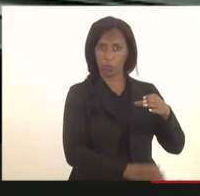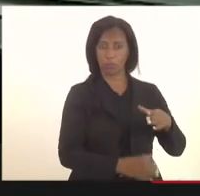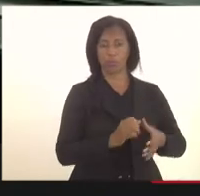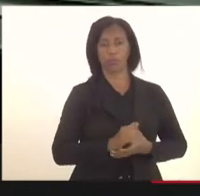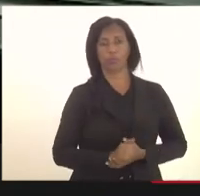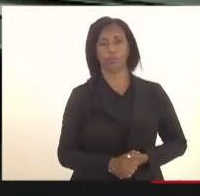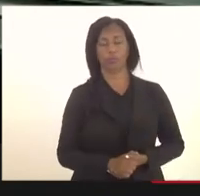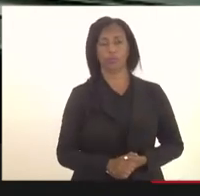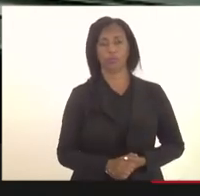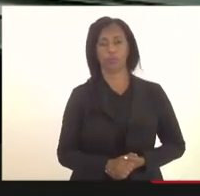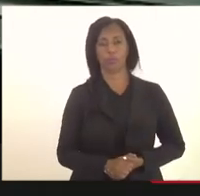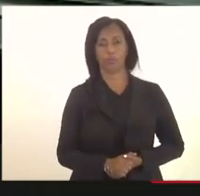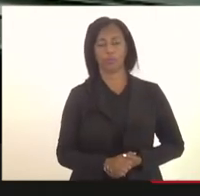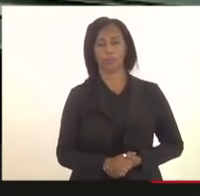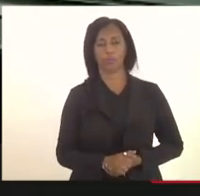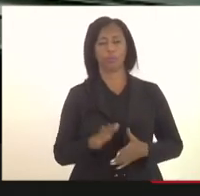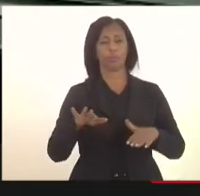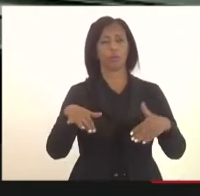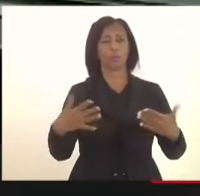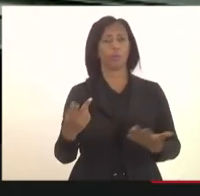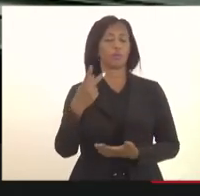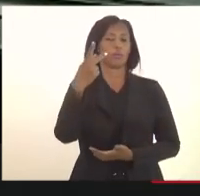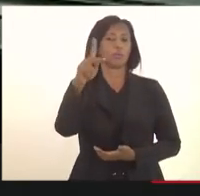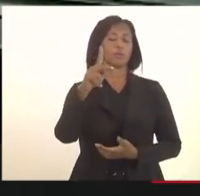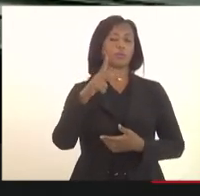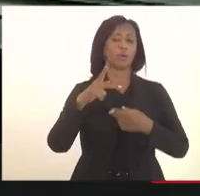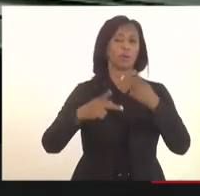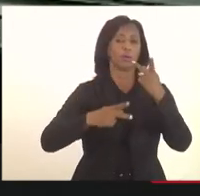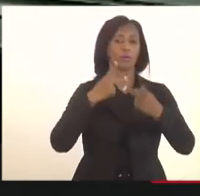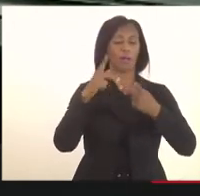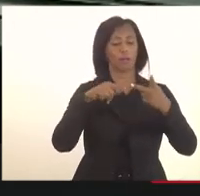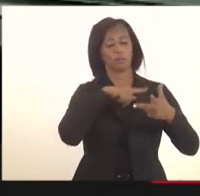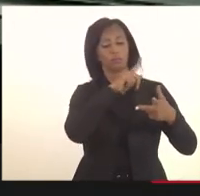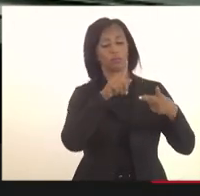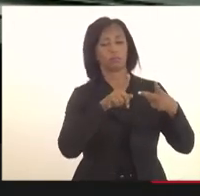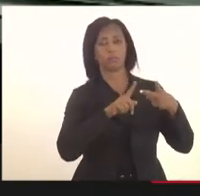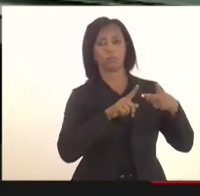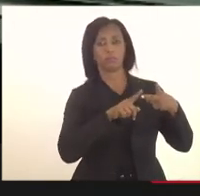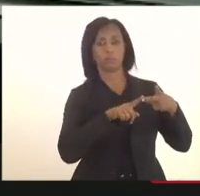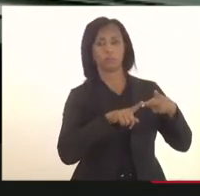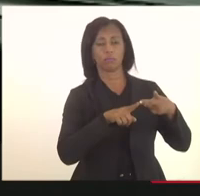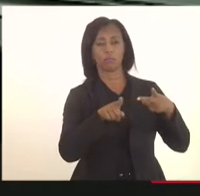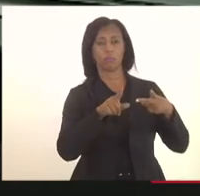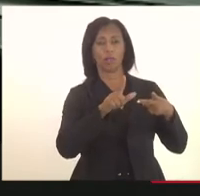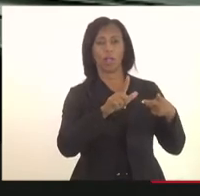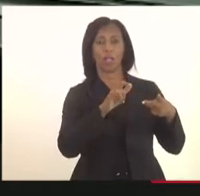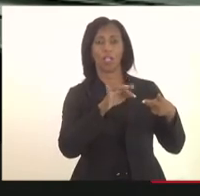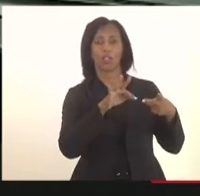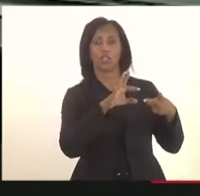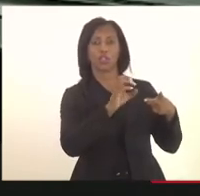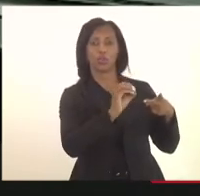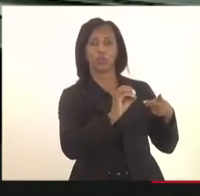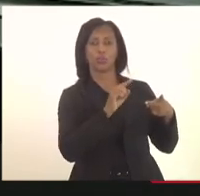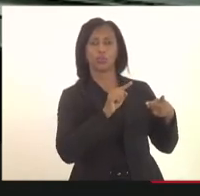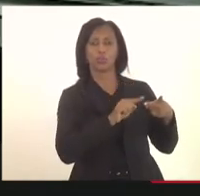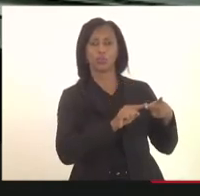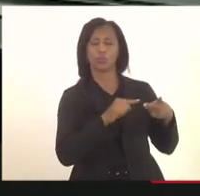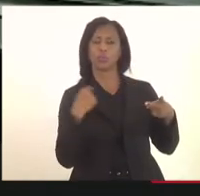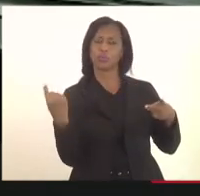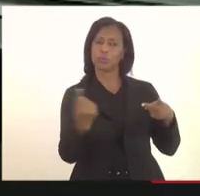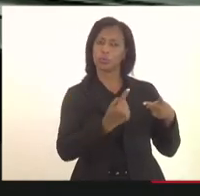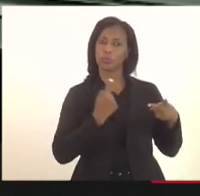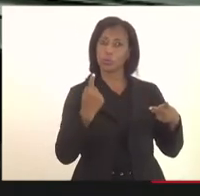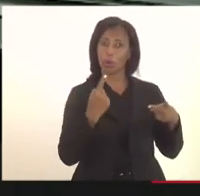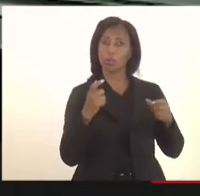petrolíferos. Quanto à sua questão, a segunda questão, o litígio, nós fizemos